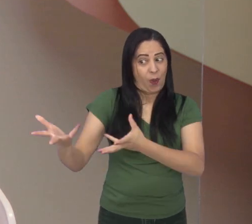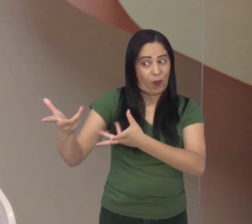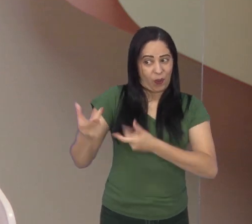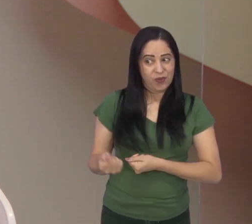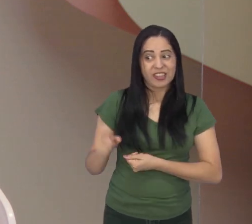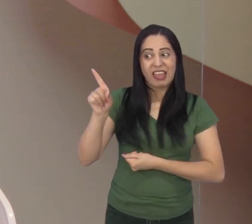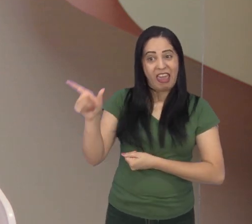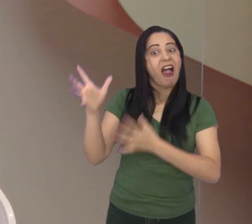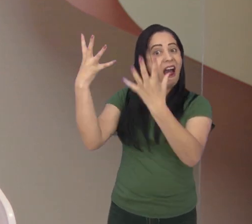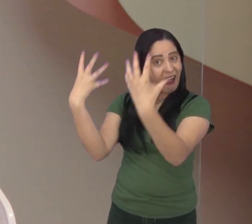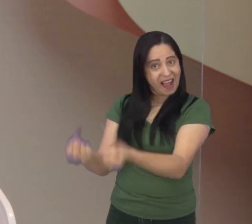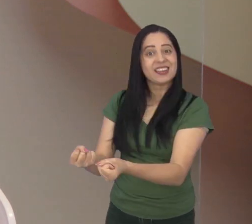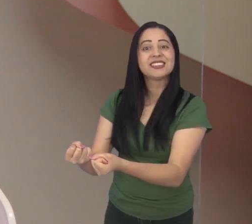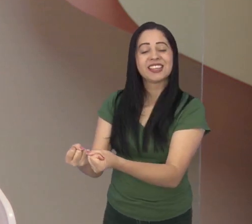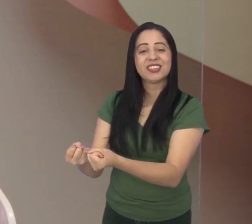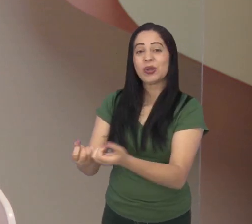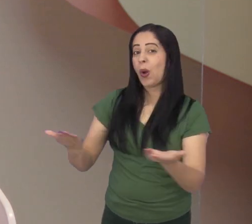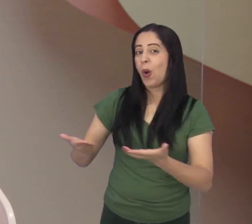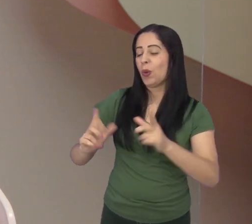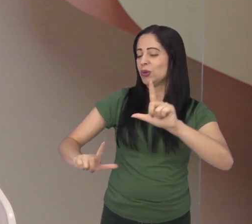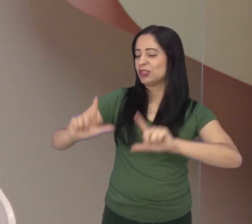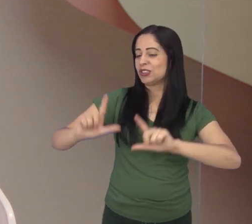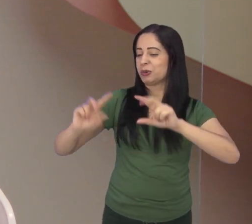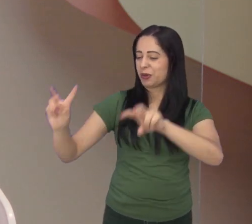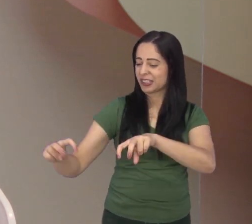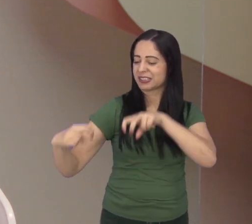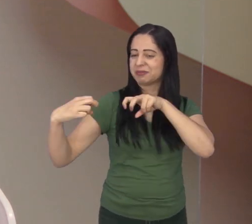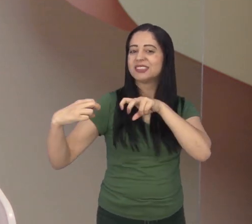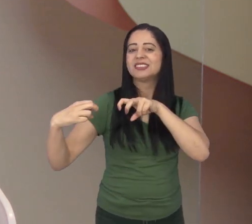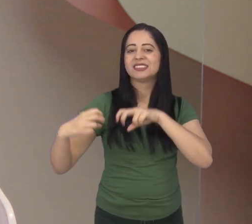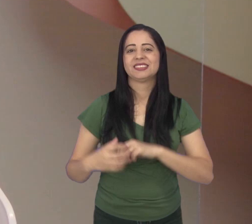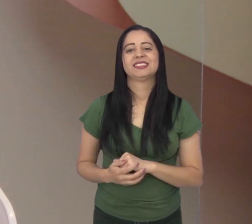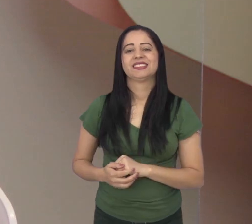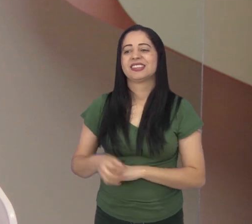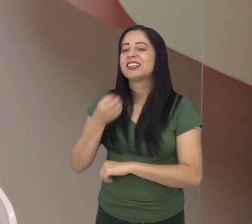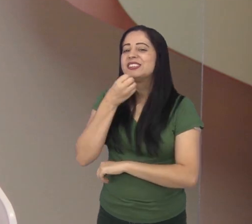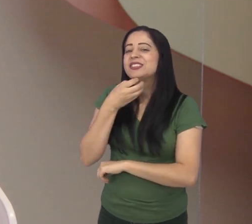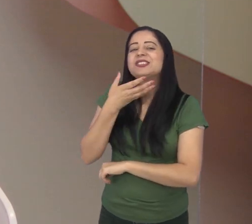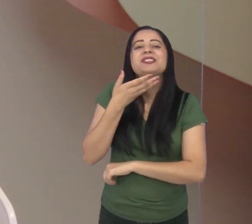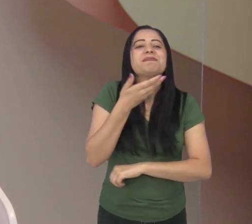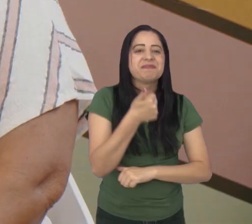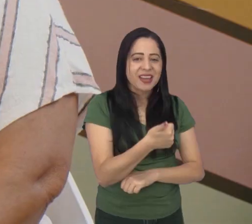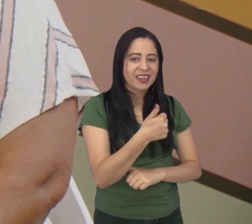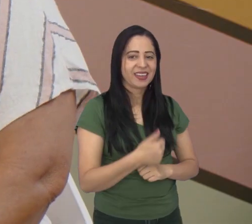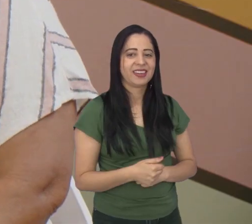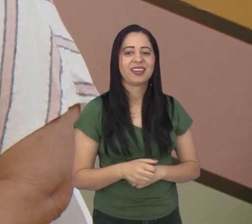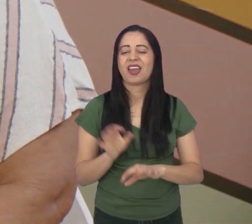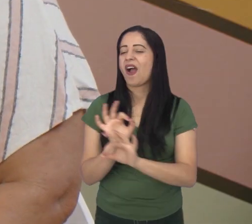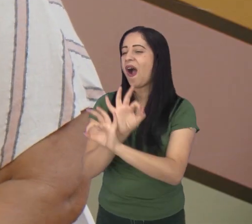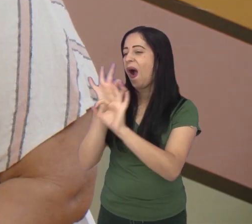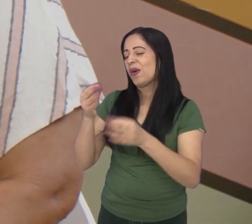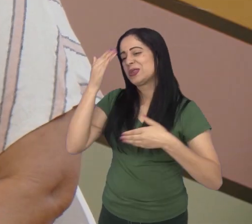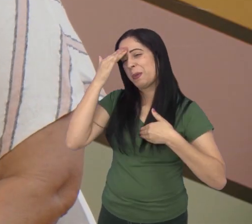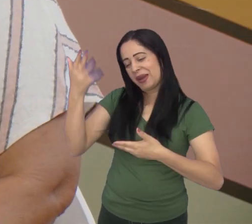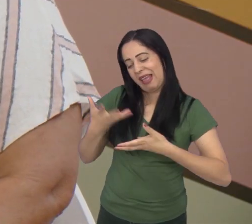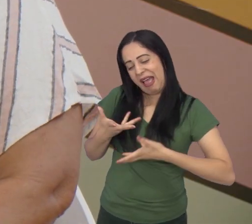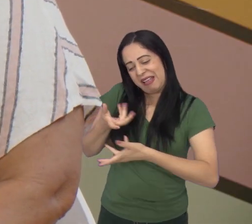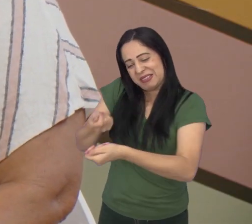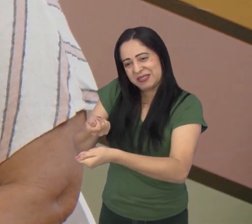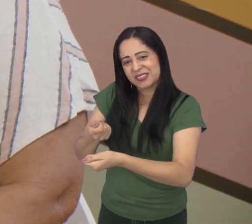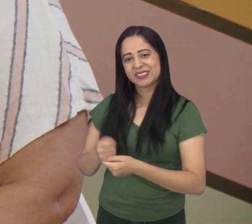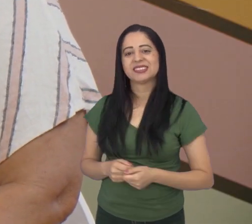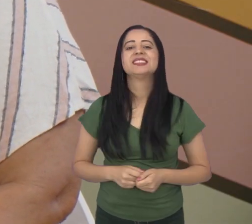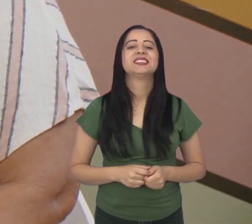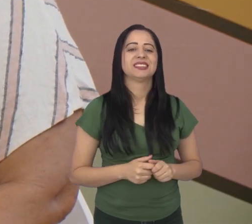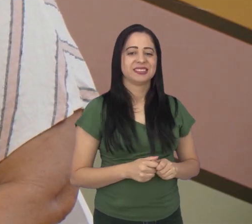fiz o convite e ela topou participar também com a gente aqui no estúdio. Ana, tudo bem? Tudo bom, Gisele? Muito obrigada pelo